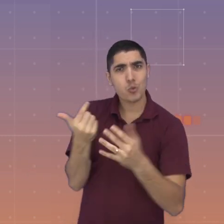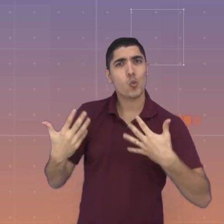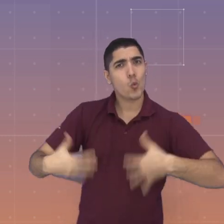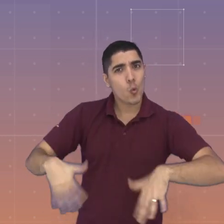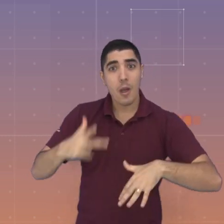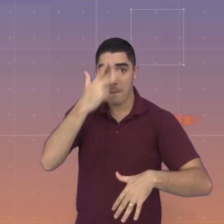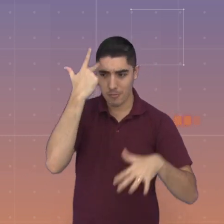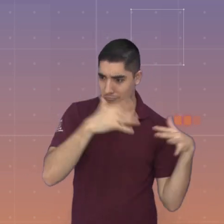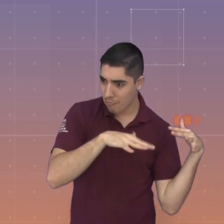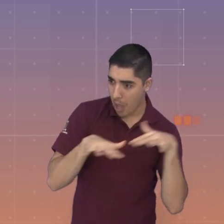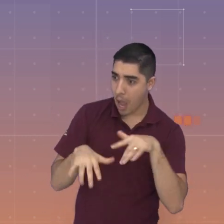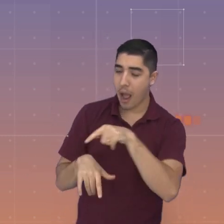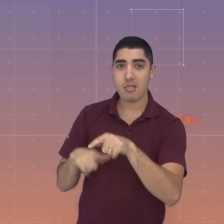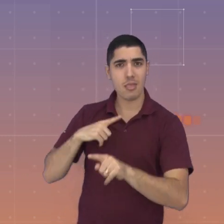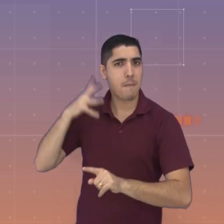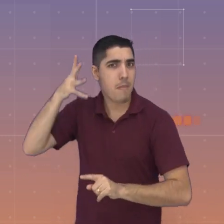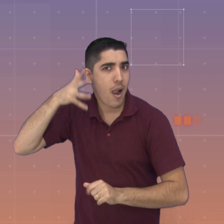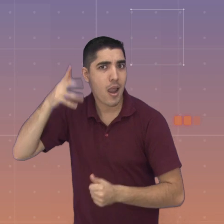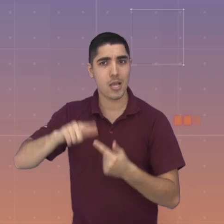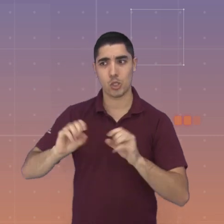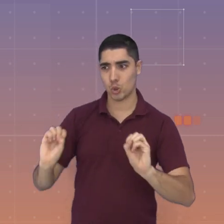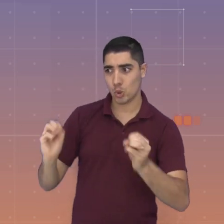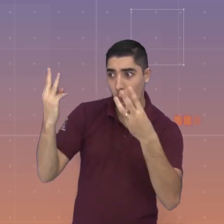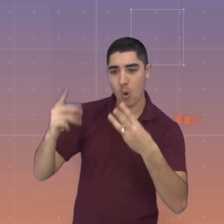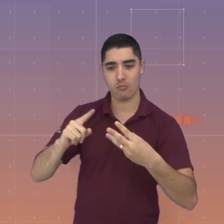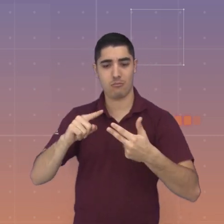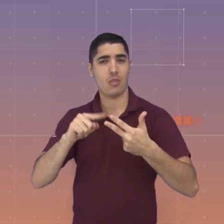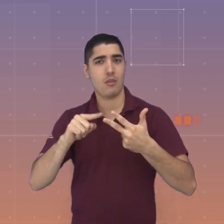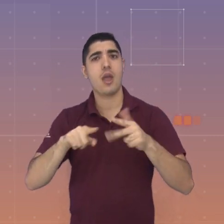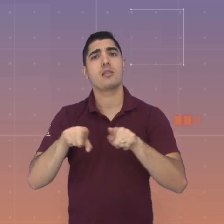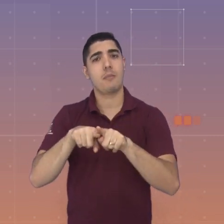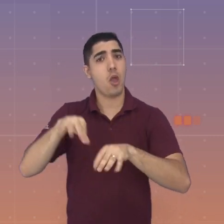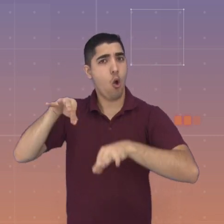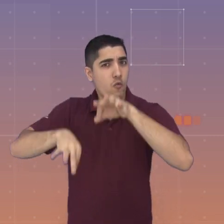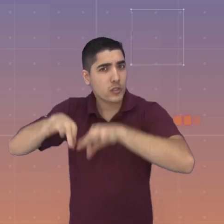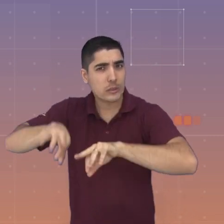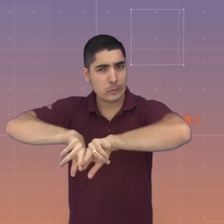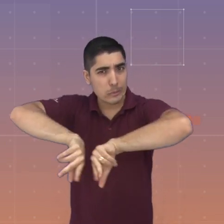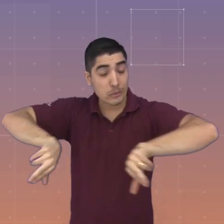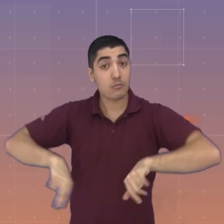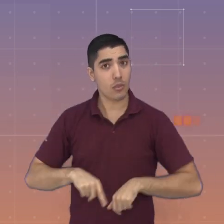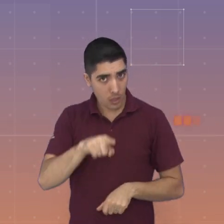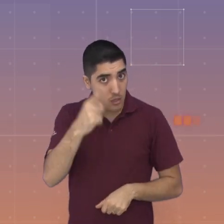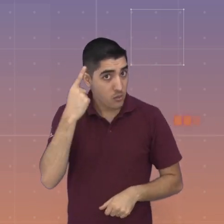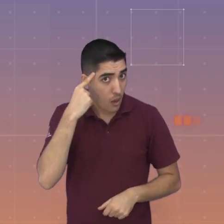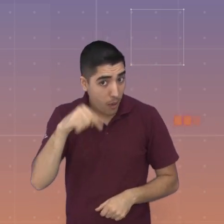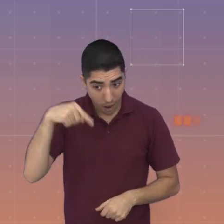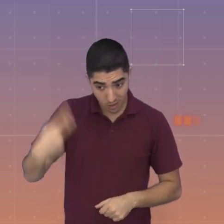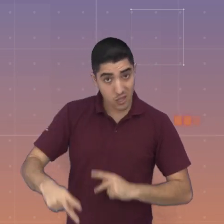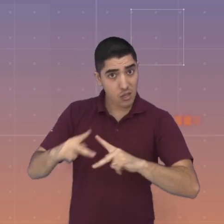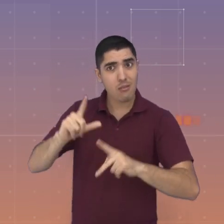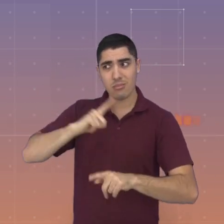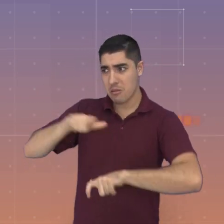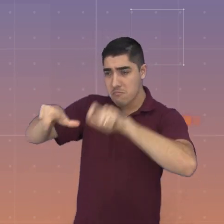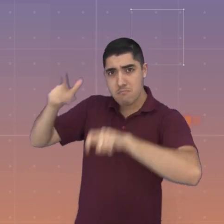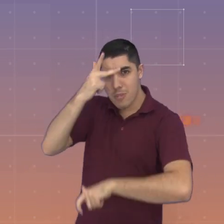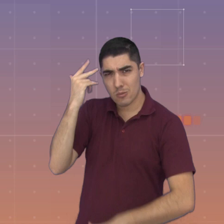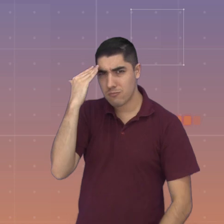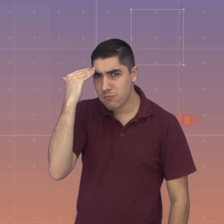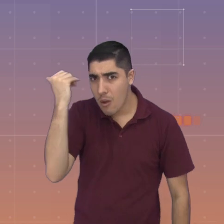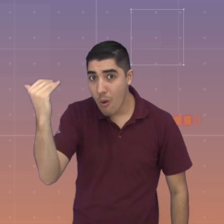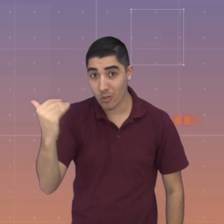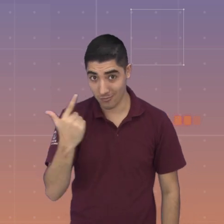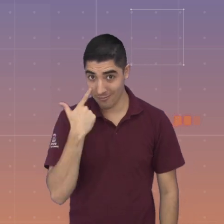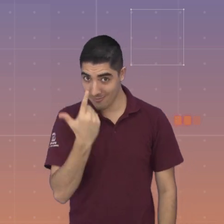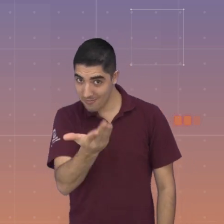com diversas ações, como palestras, shows e seminários. E você sabia que São José tem grandes nomes do